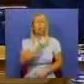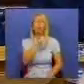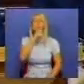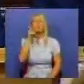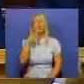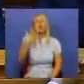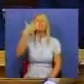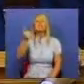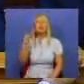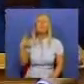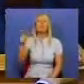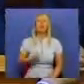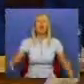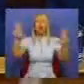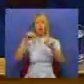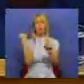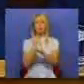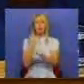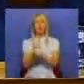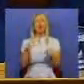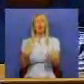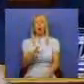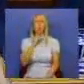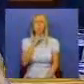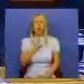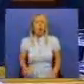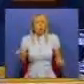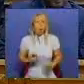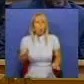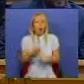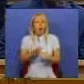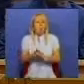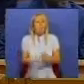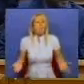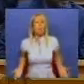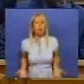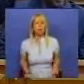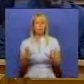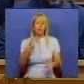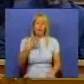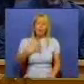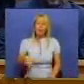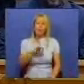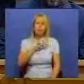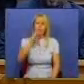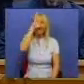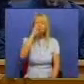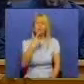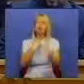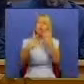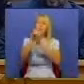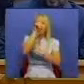mil novos empregos e não responde pelo emprego. Mas eu quero, Sr. Primeiro Ministro, interrogá-lo